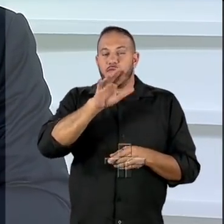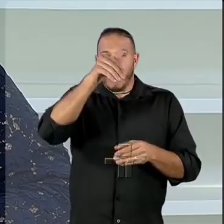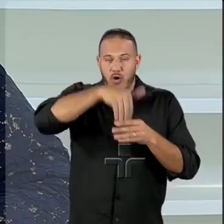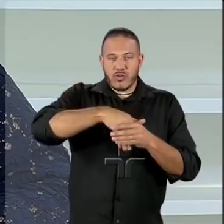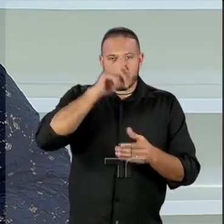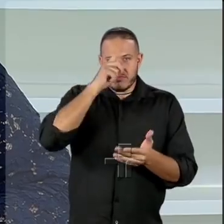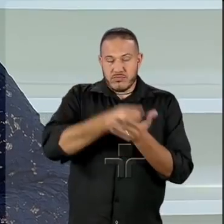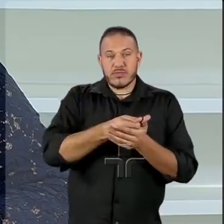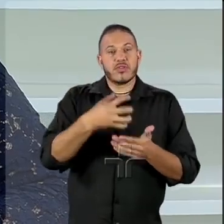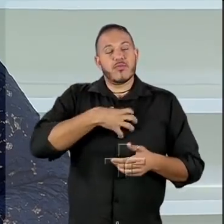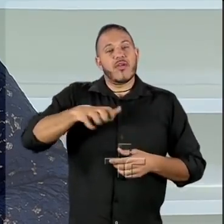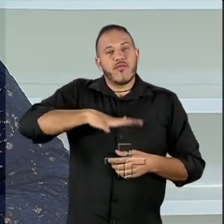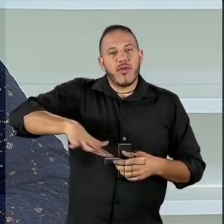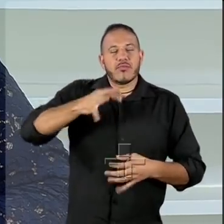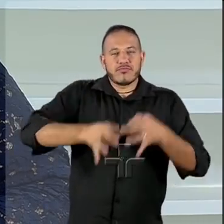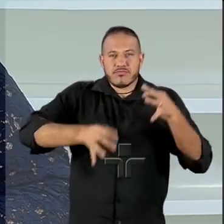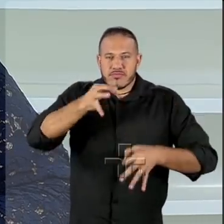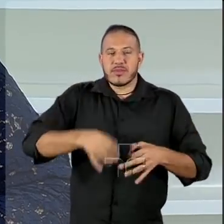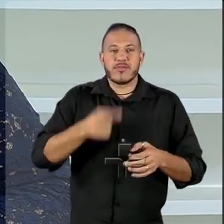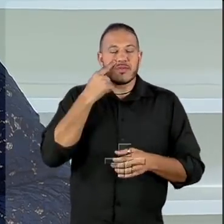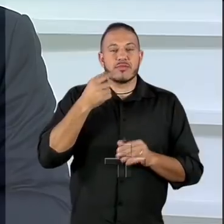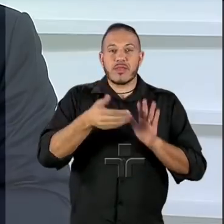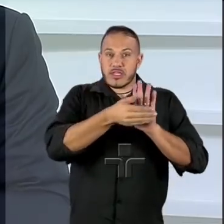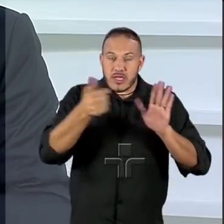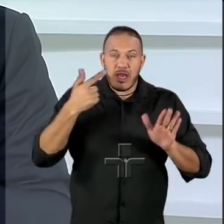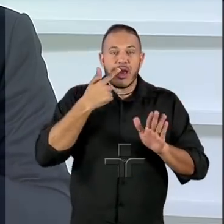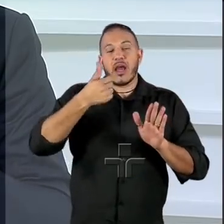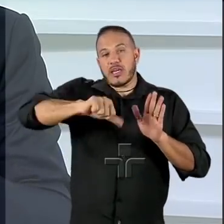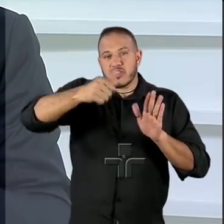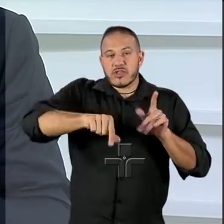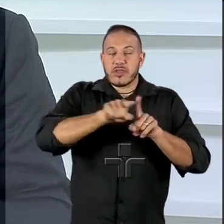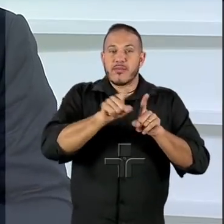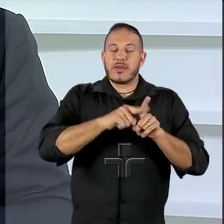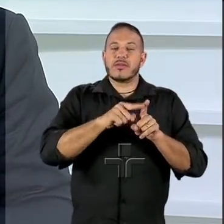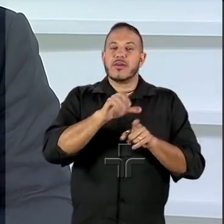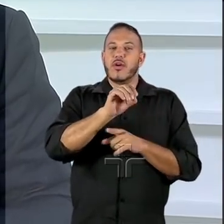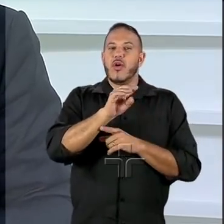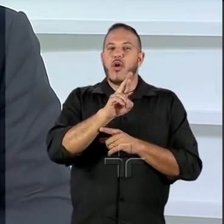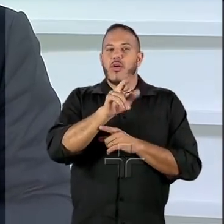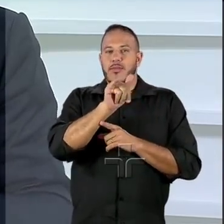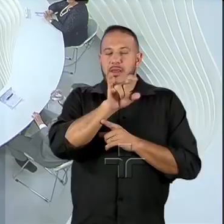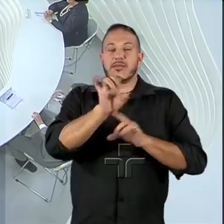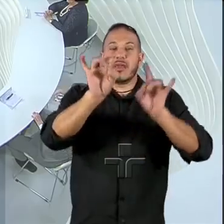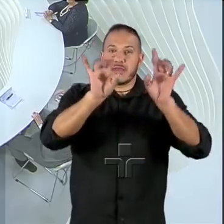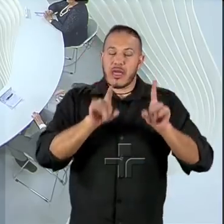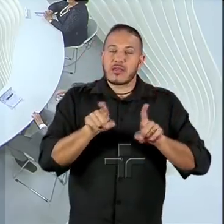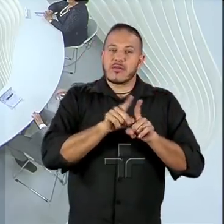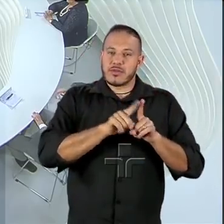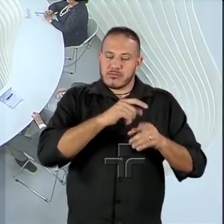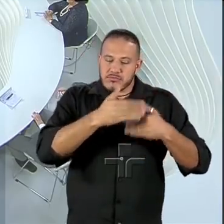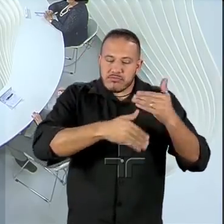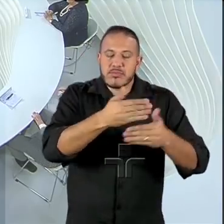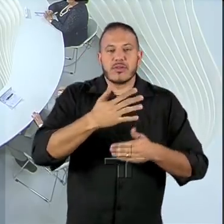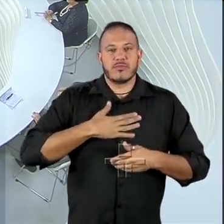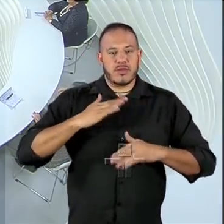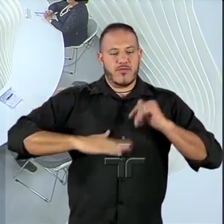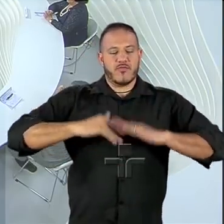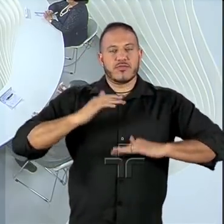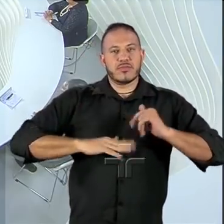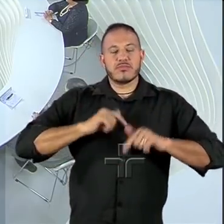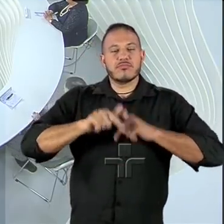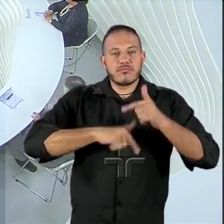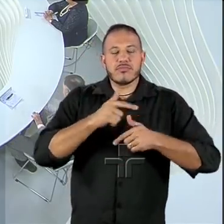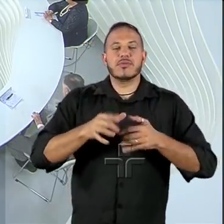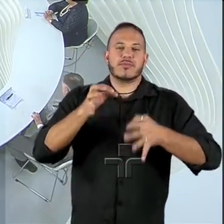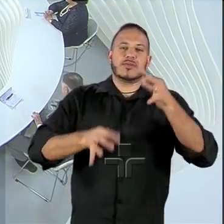órgãos judiciais, ressalvada a crítica nos autos e em obras técnicas ou no exercício do magistério. Exatamente. Quer dizer, é